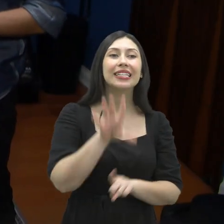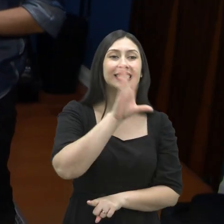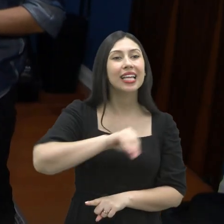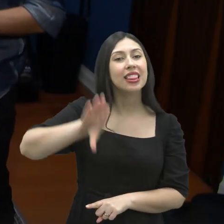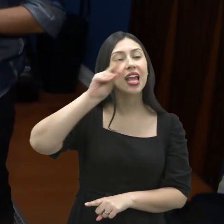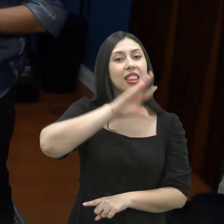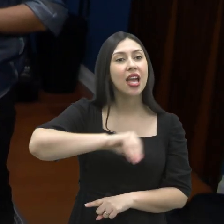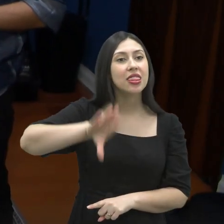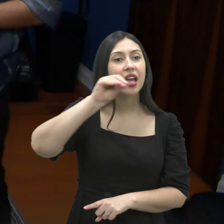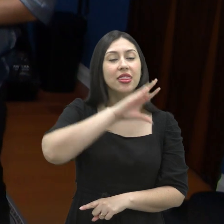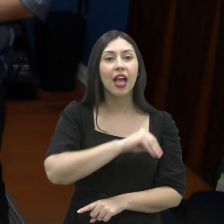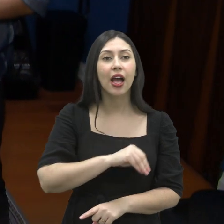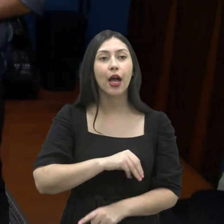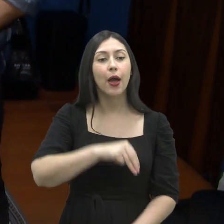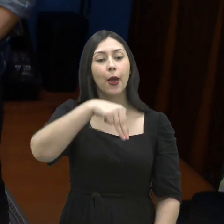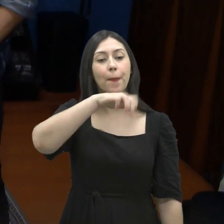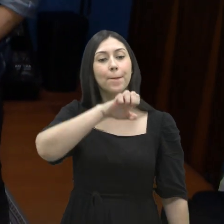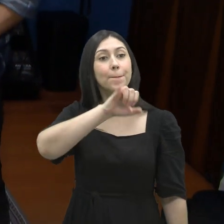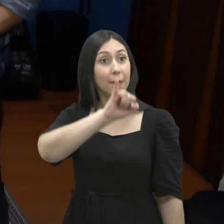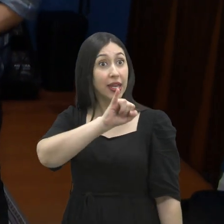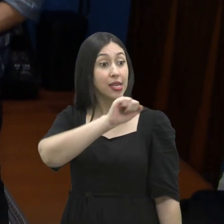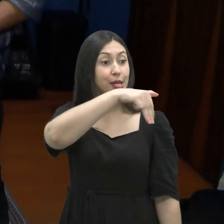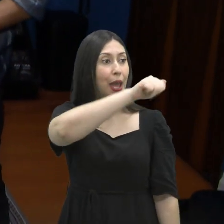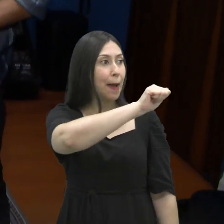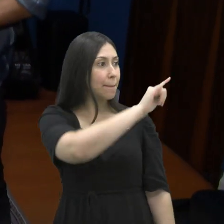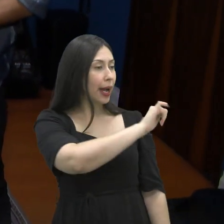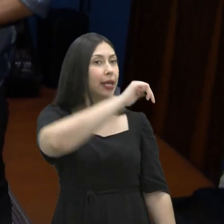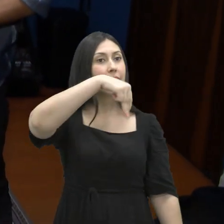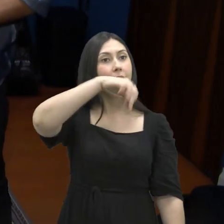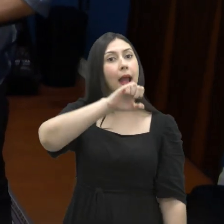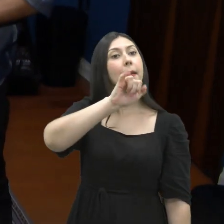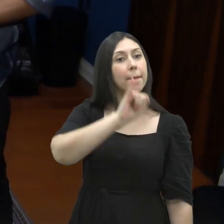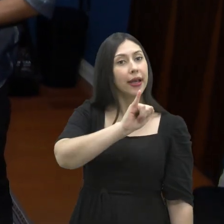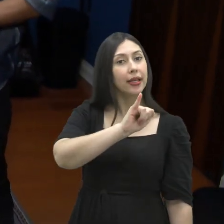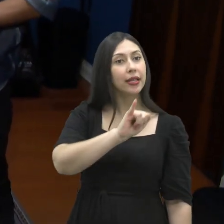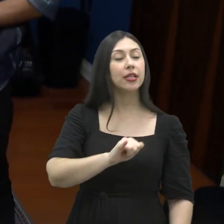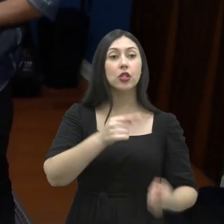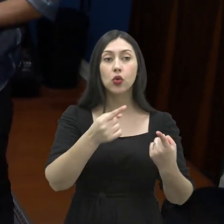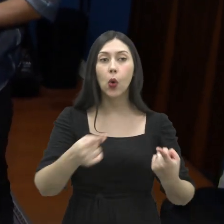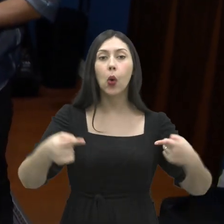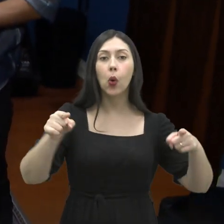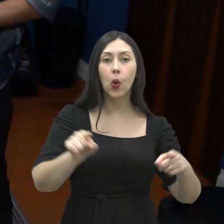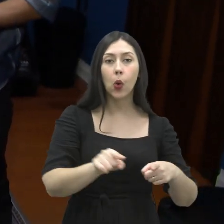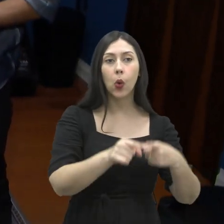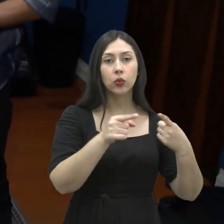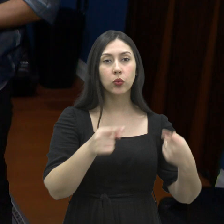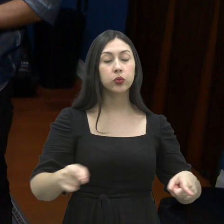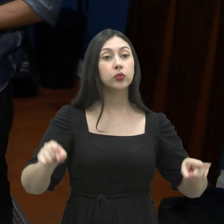dicção, tá? A gente vai falar may, my, may. E aí vai seguir essa melodia aqui.